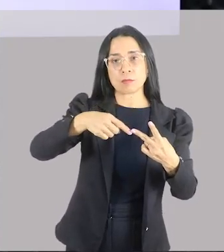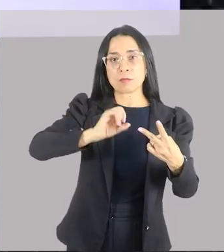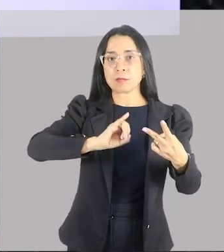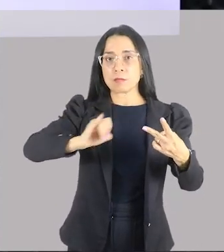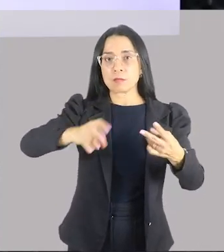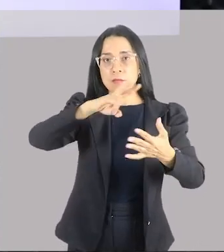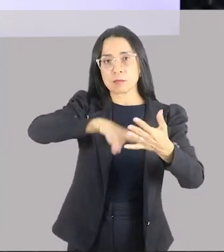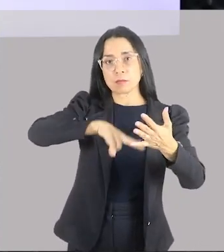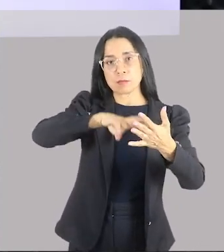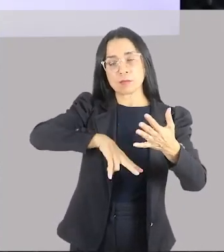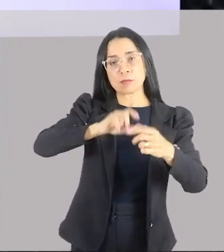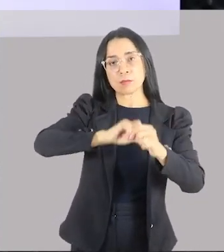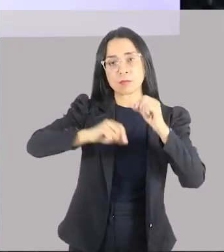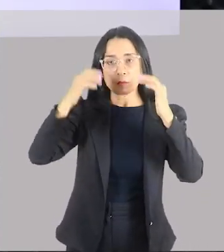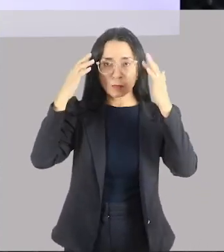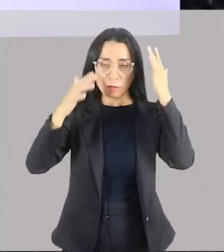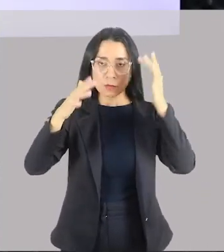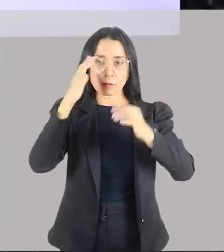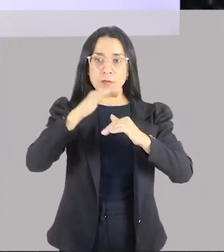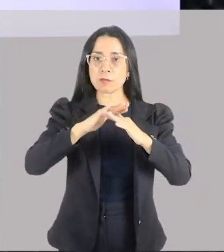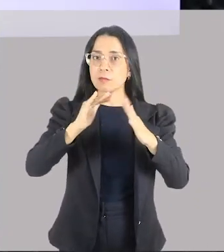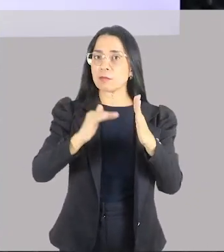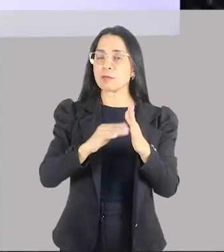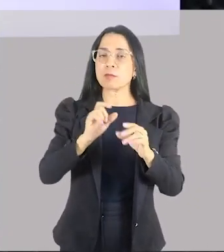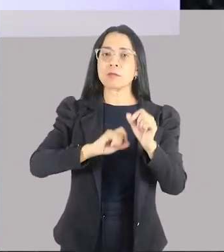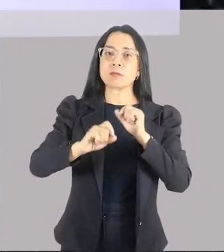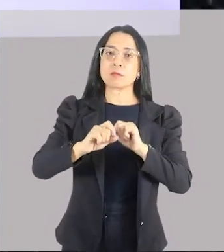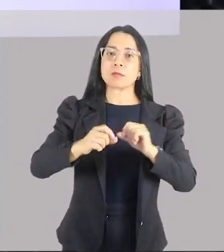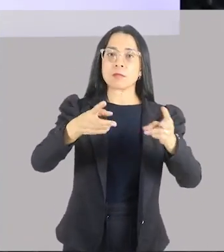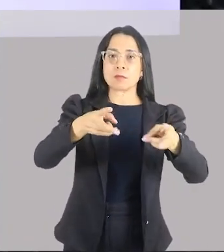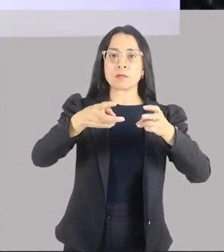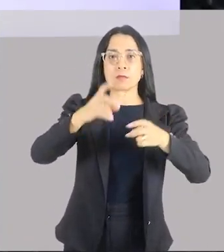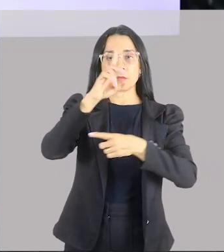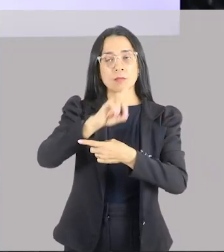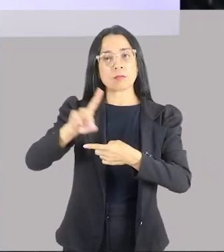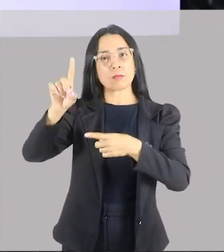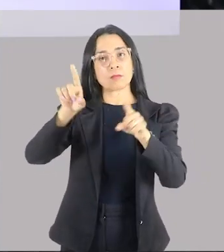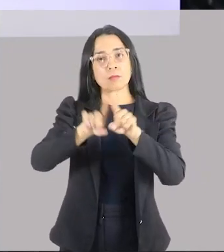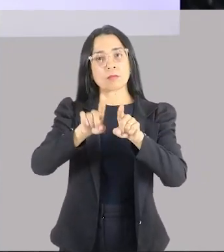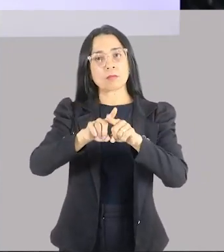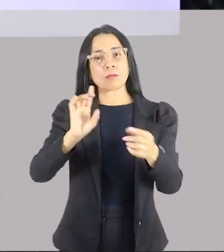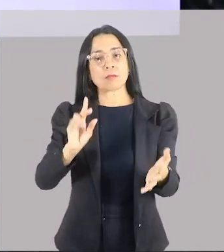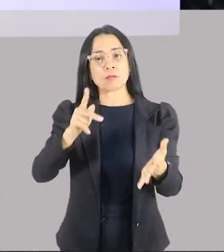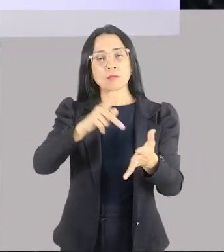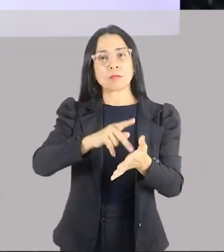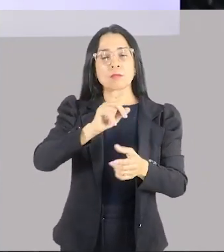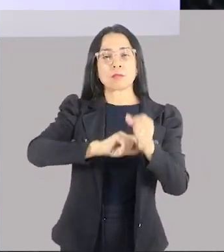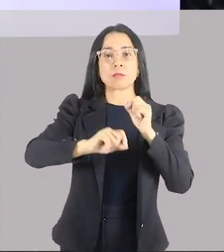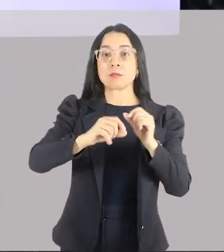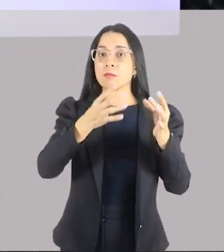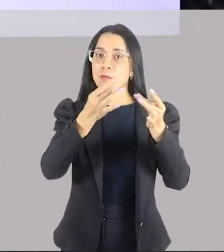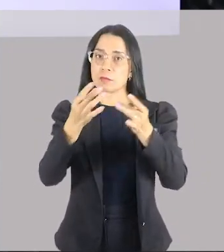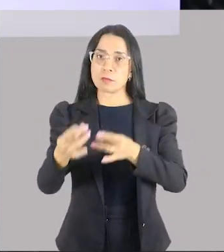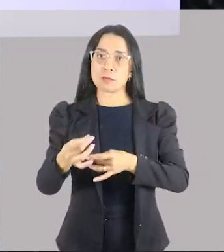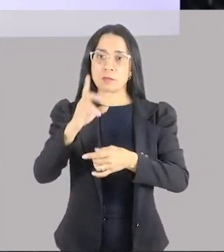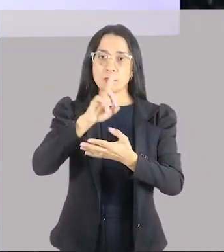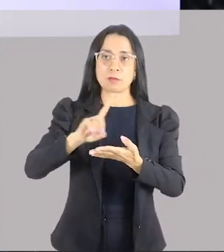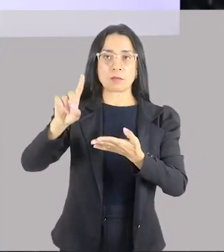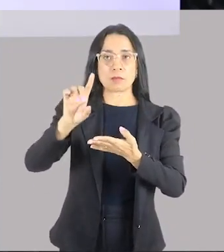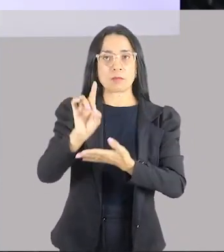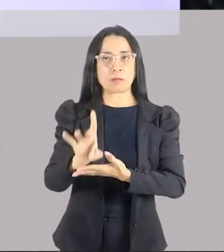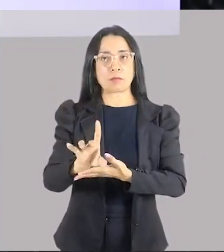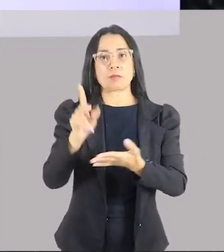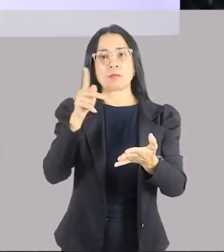as meditações como um todo, você vai perceber que Deus também está ali como uma verdade. E detalhe, Deus não é somente